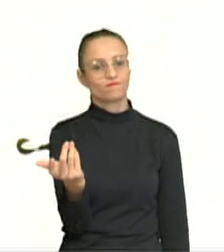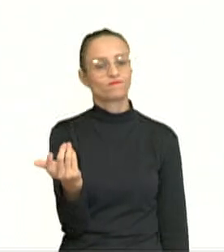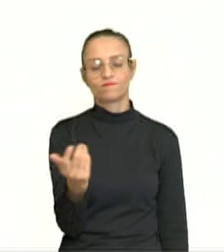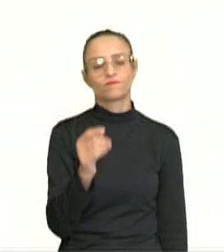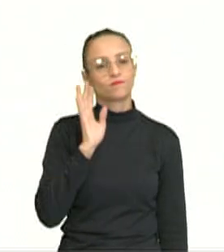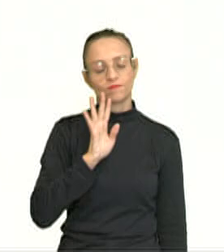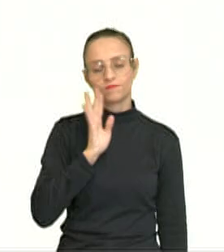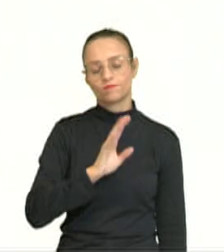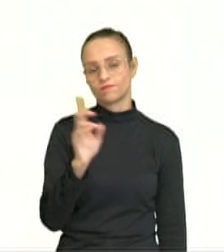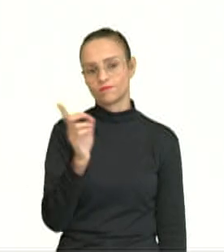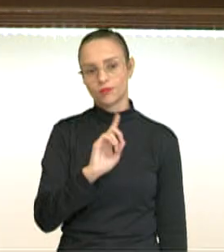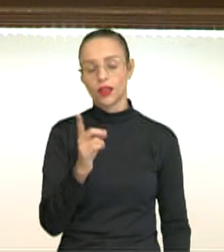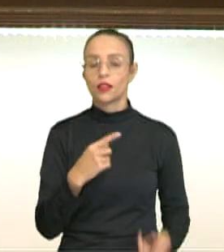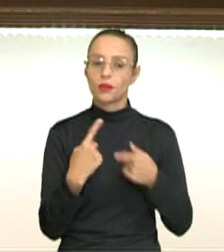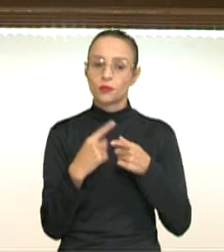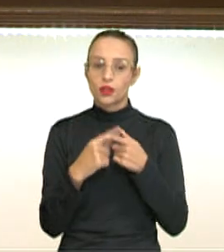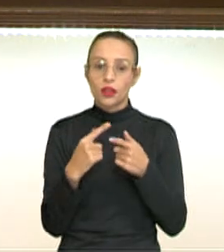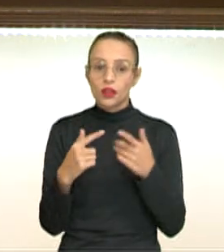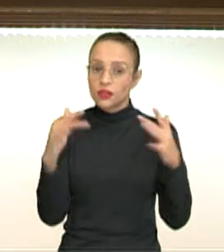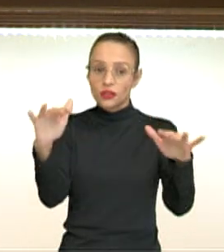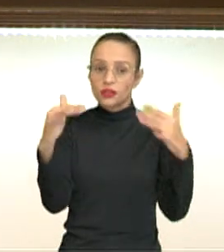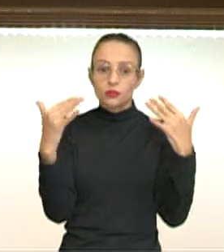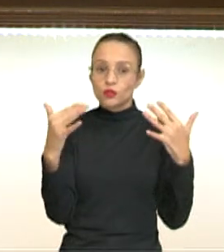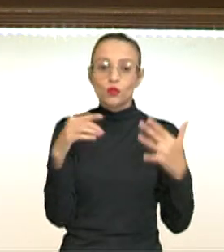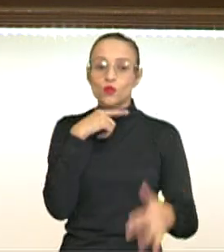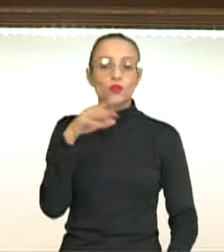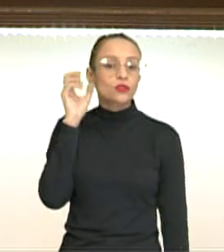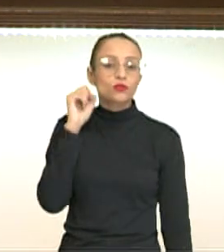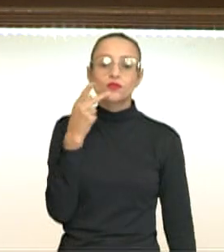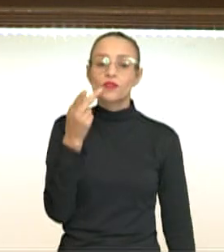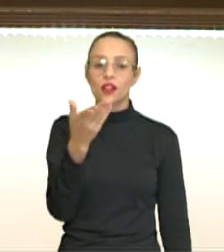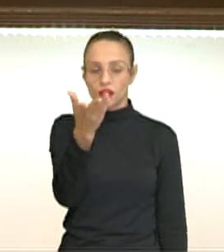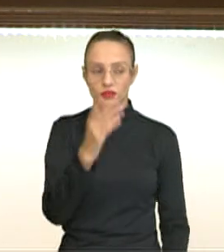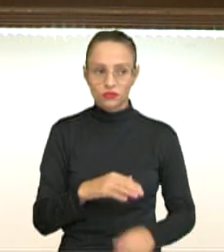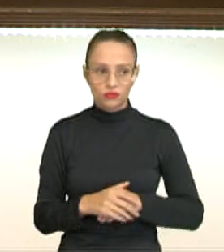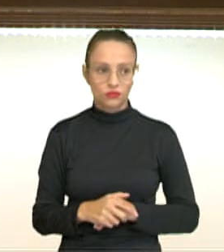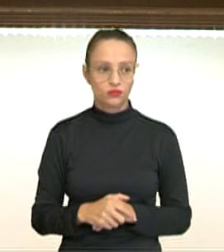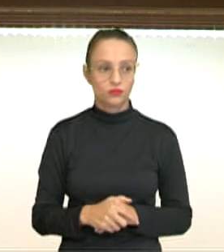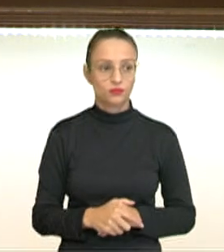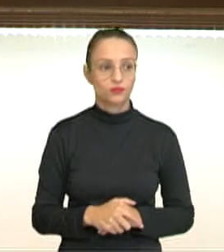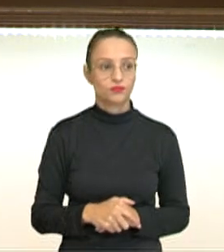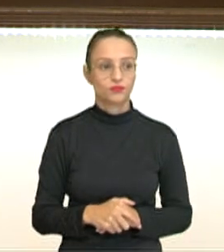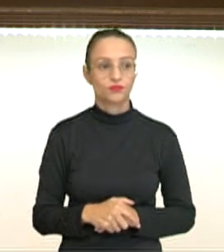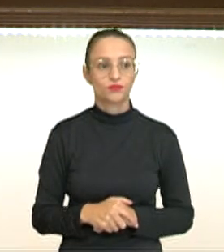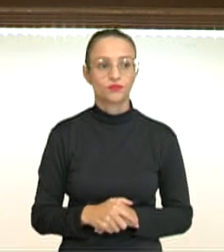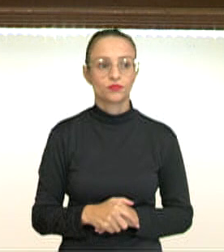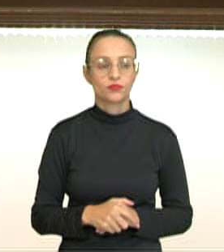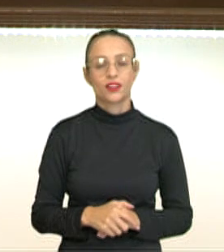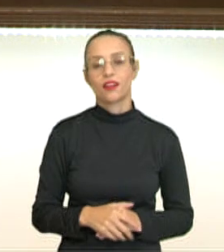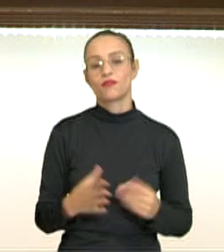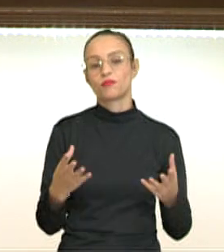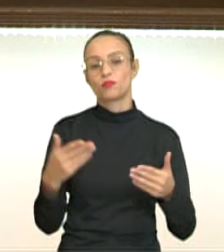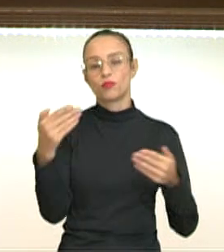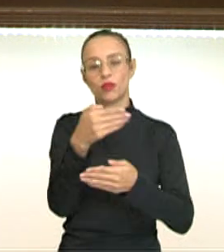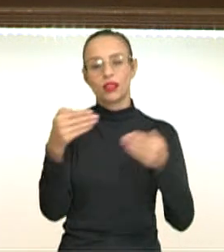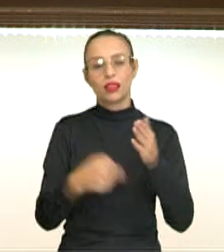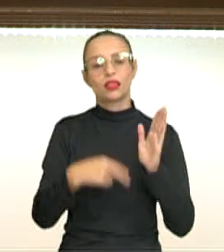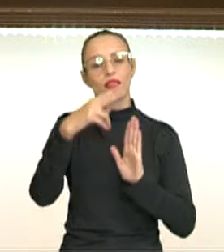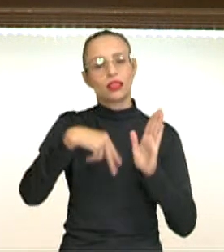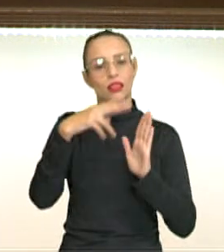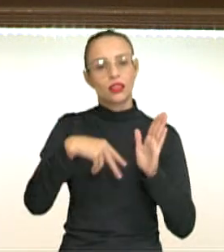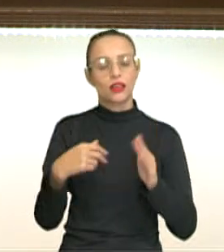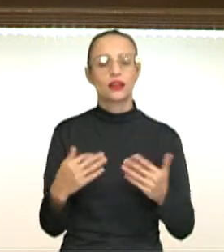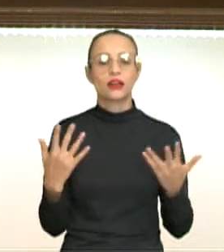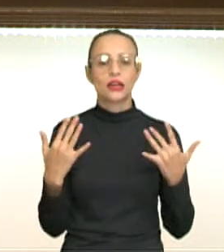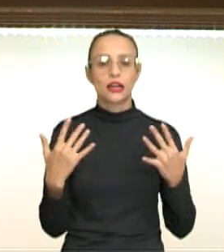de costas para a plateia, porque as pessoas não escutam o que você está falando. Ler os slides com muita frequência, ficar com